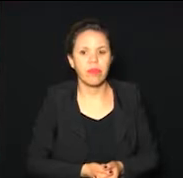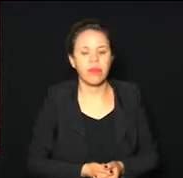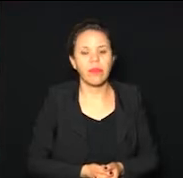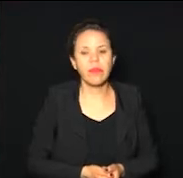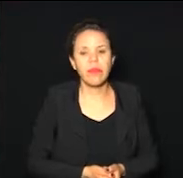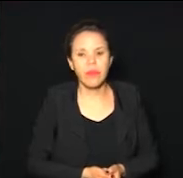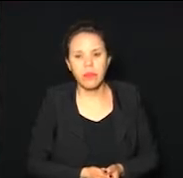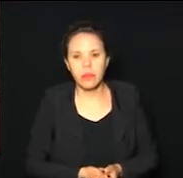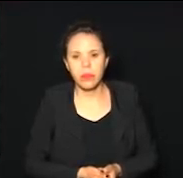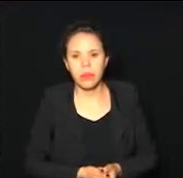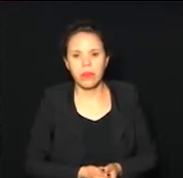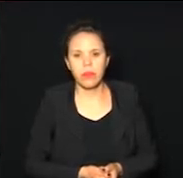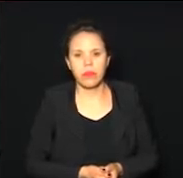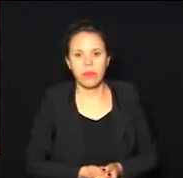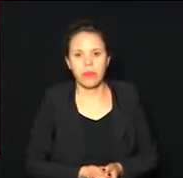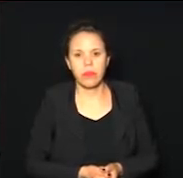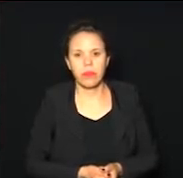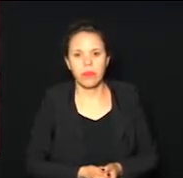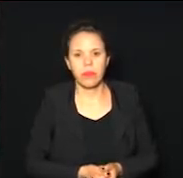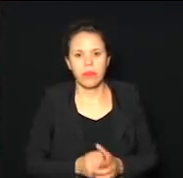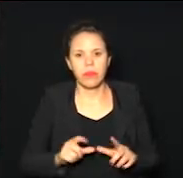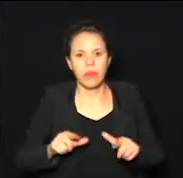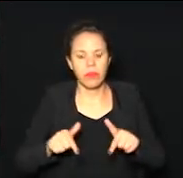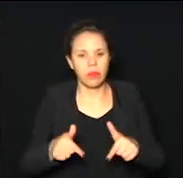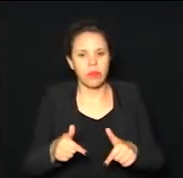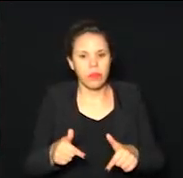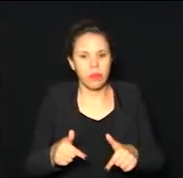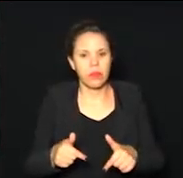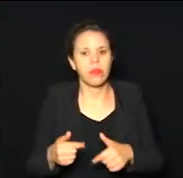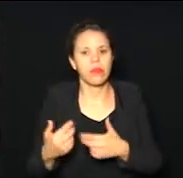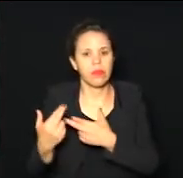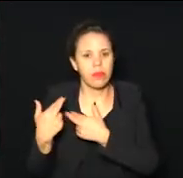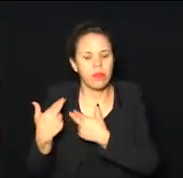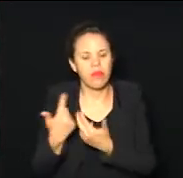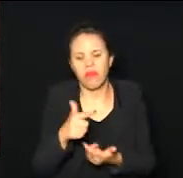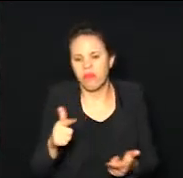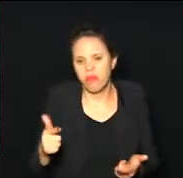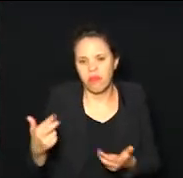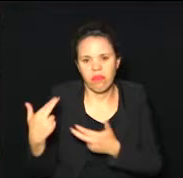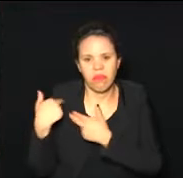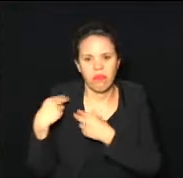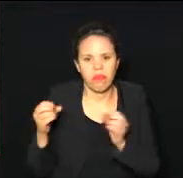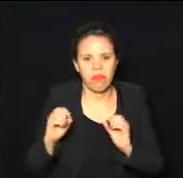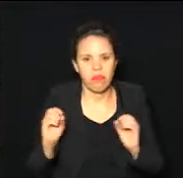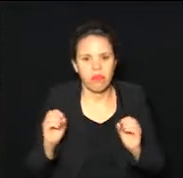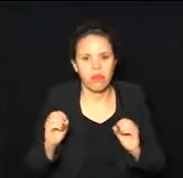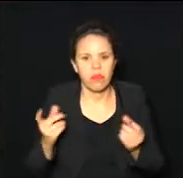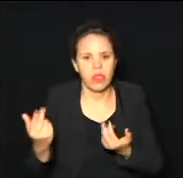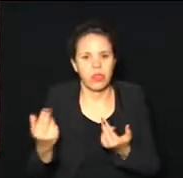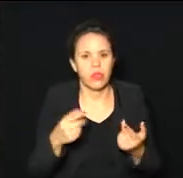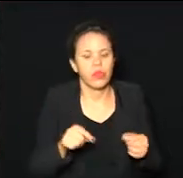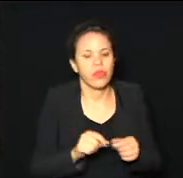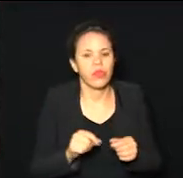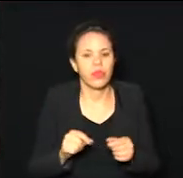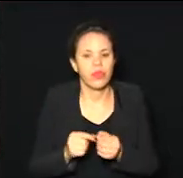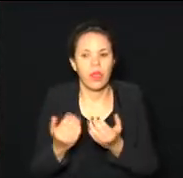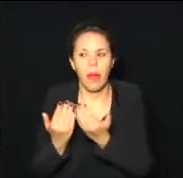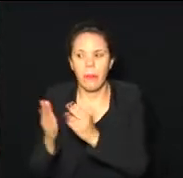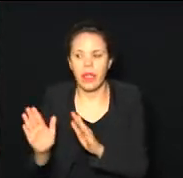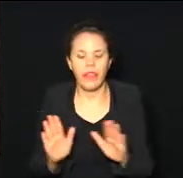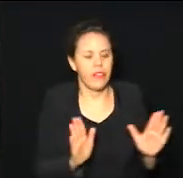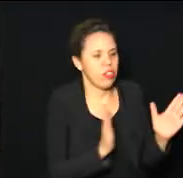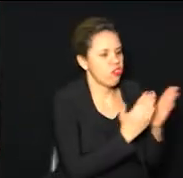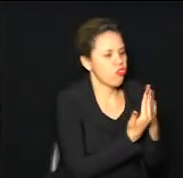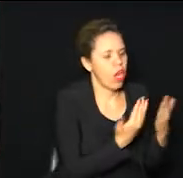E ações absolutamente irresponsáveis, né? Como essas ações de abrir e fechar